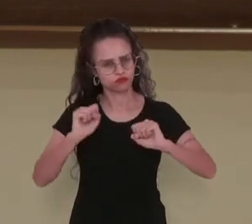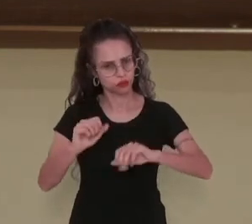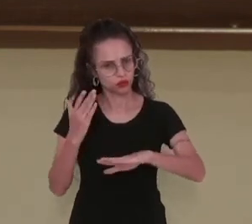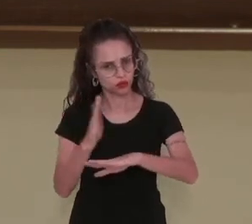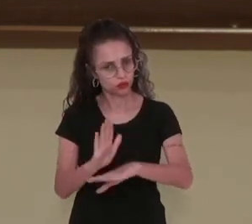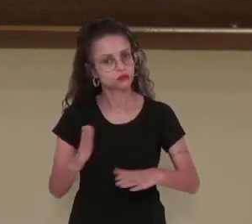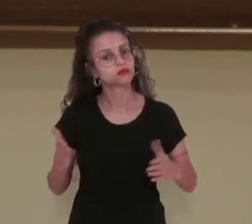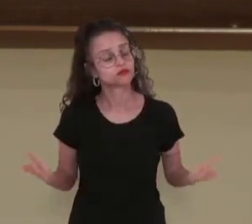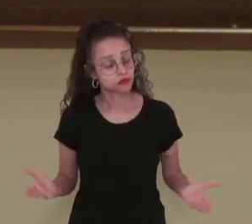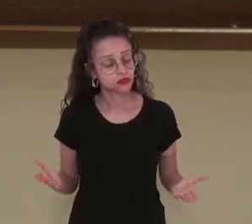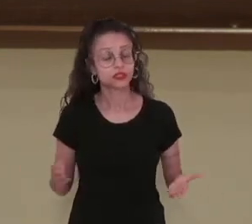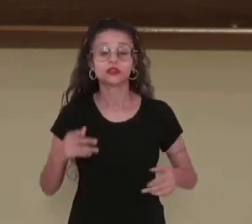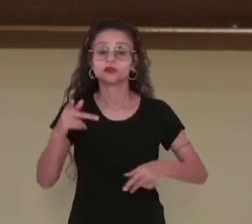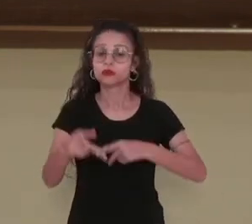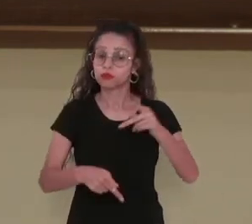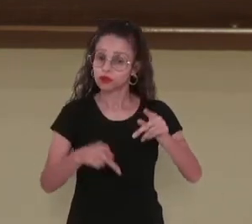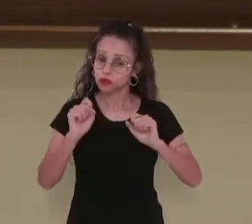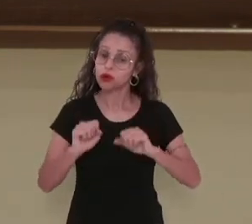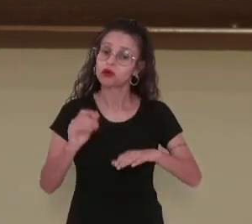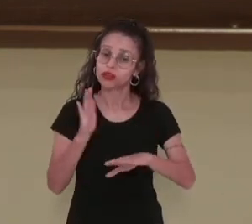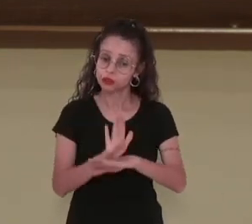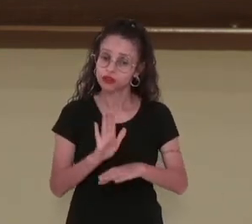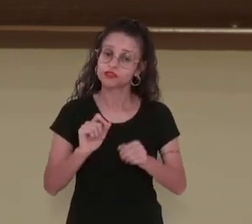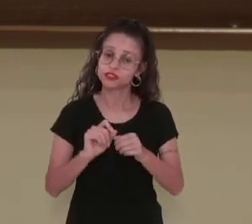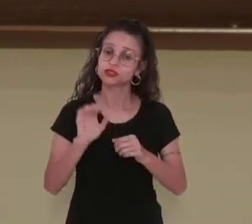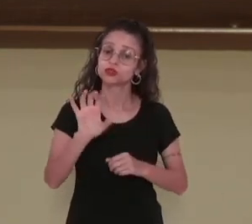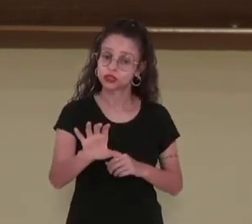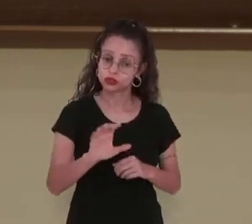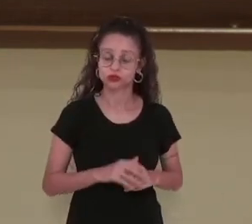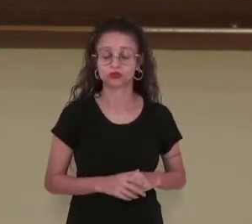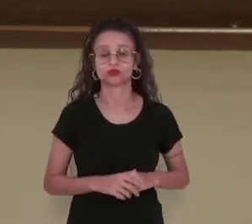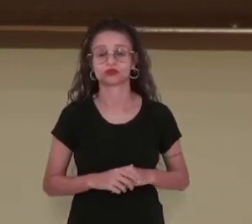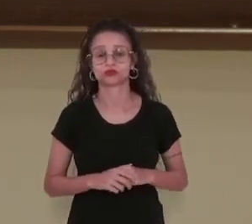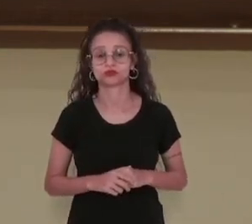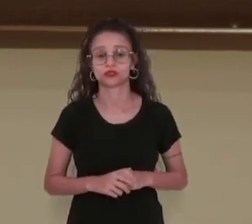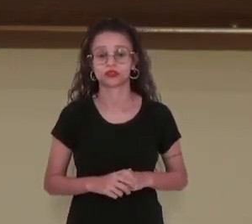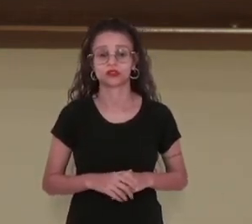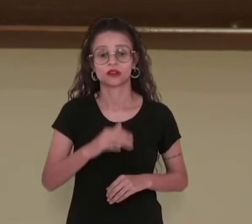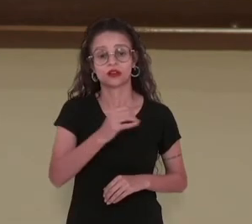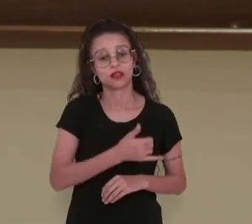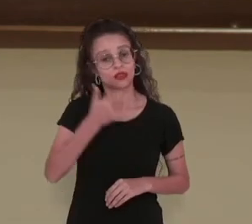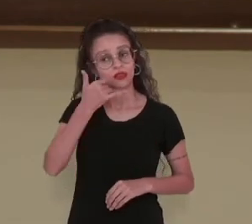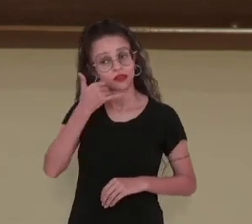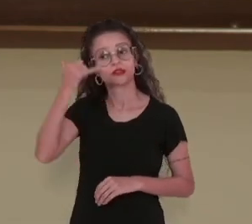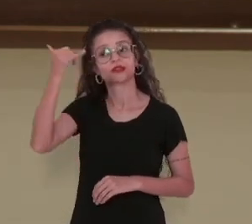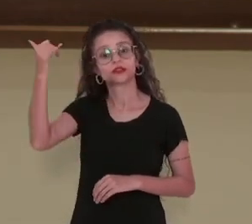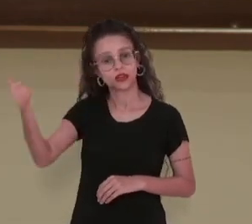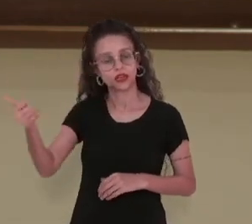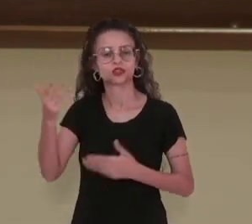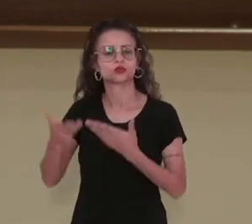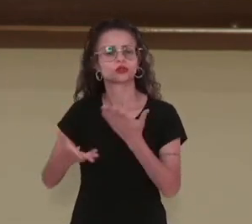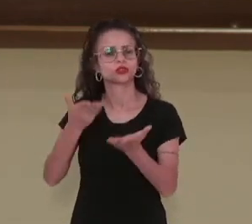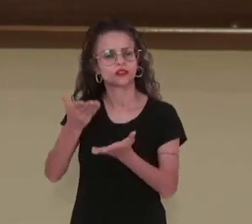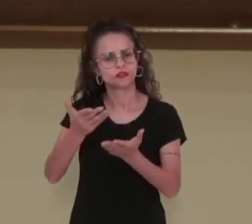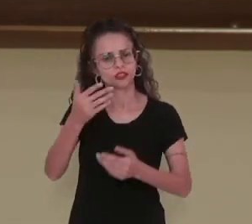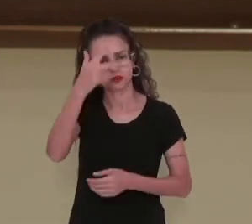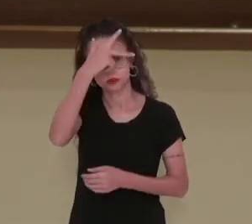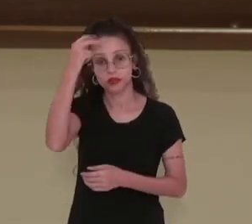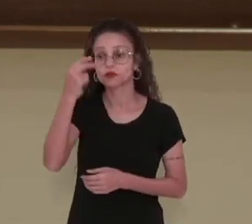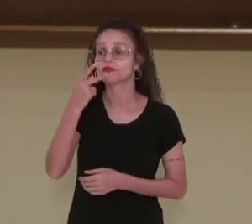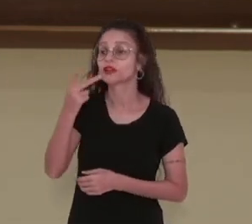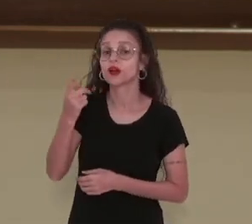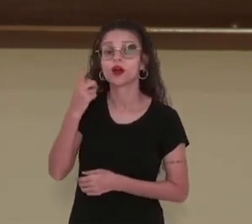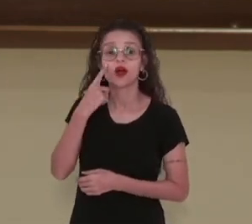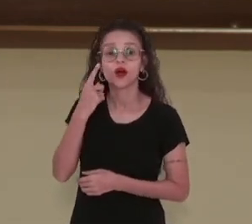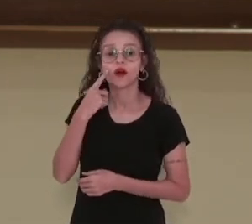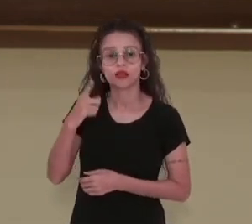A população pode colaborar exatamente fazendo isso, discando para esses números de serviço da prefeitura e dizendo, olha,